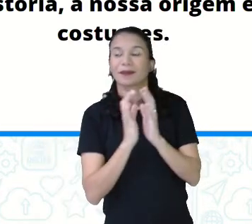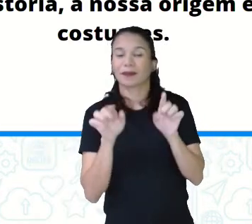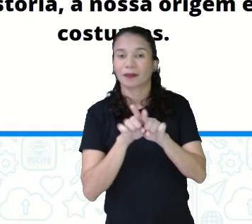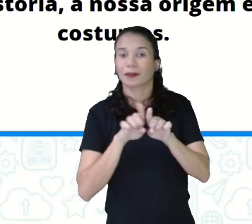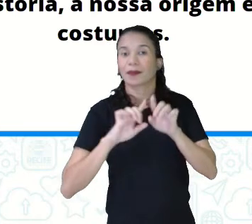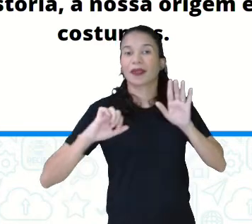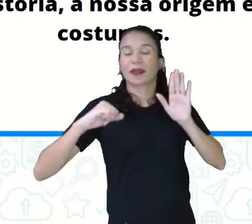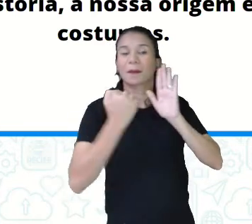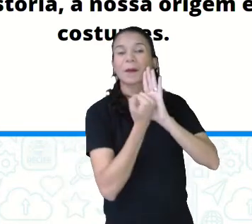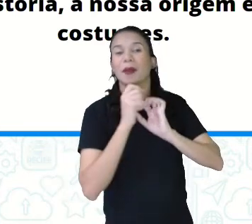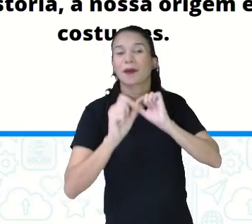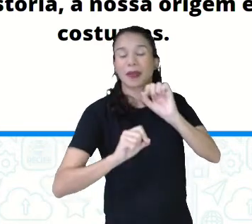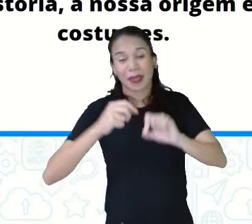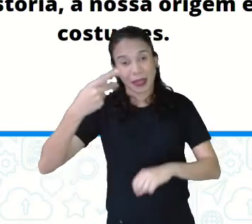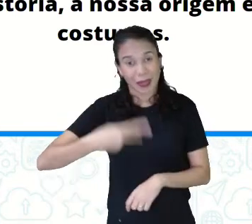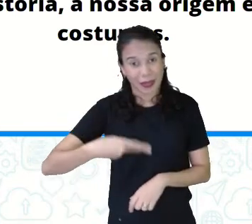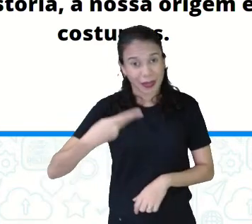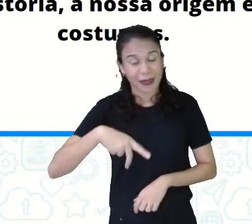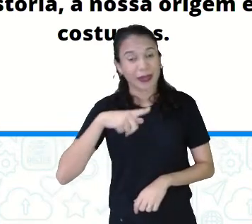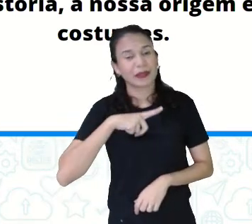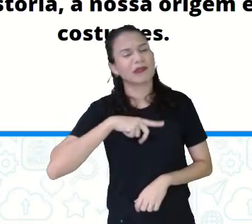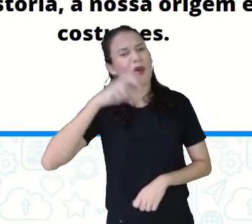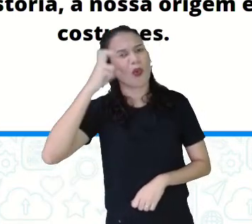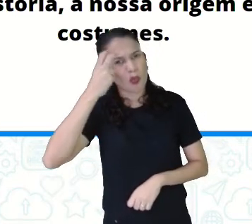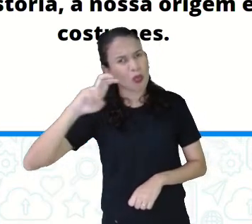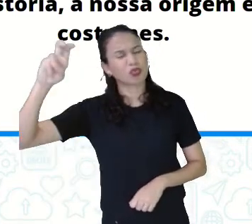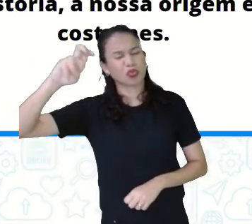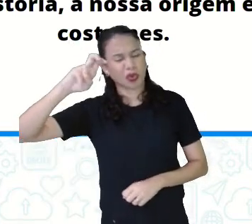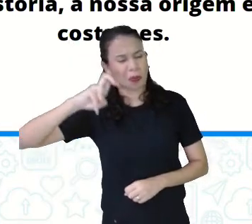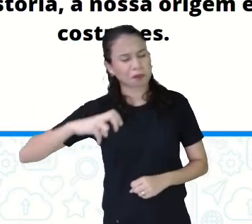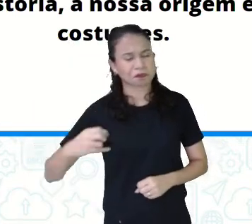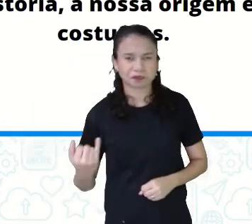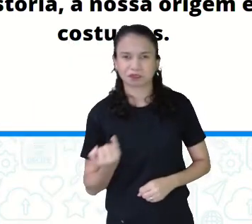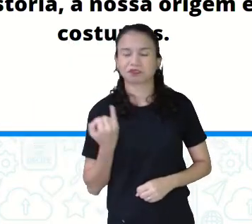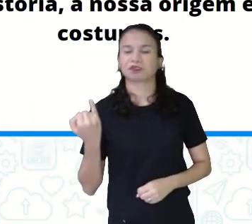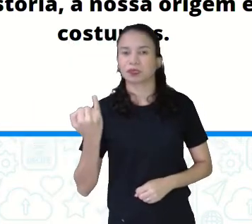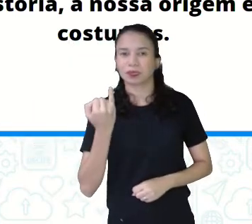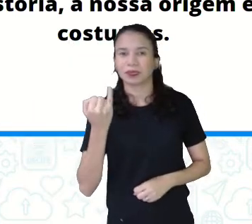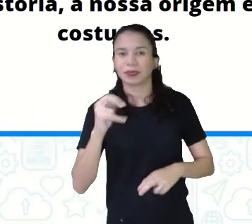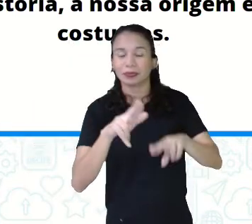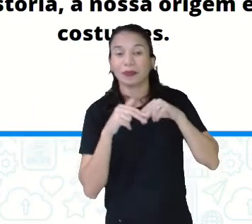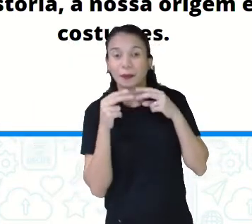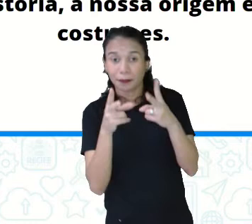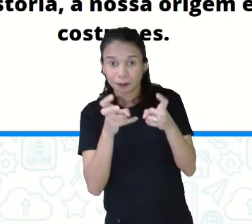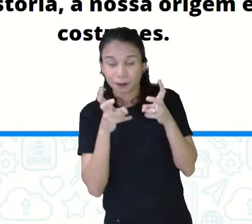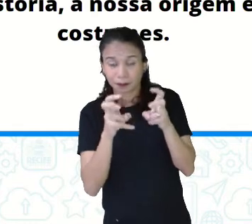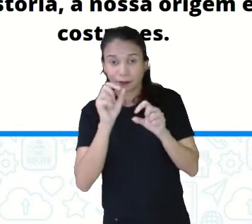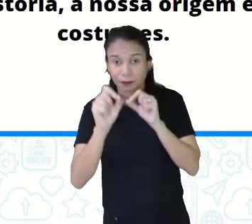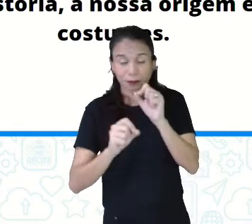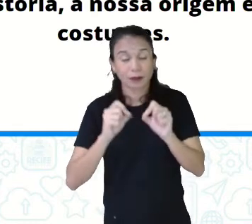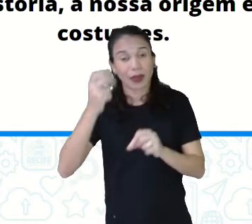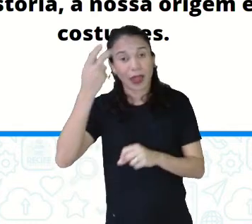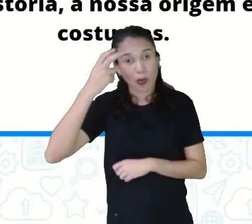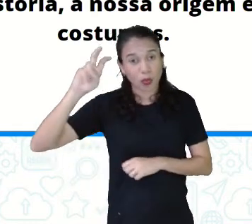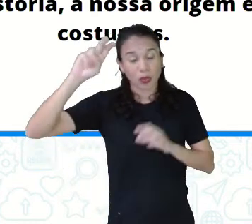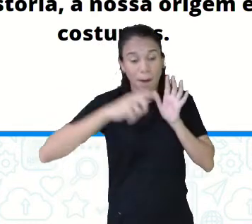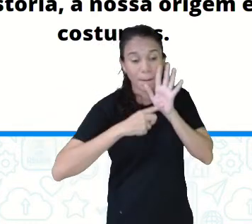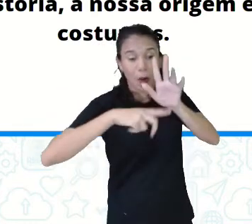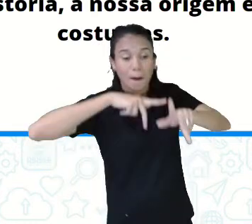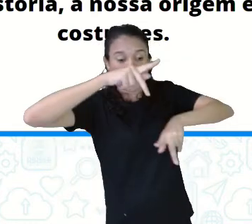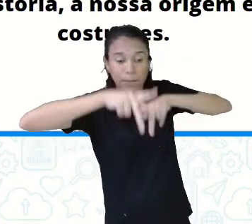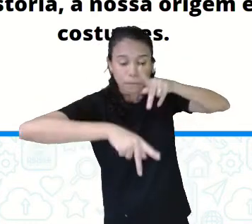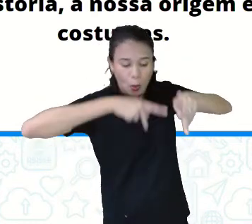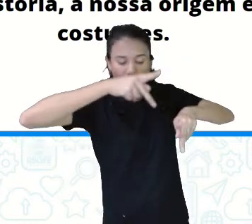isso nos lembra que em Recife nós temos uma cultura muito rica. Podemos perceber que a cultura é reflexo do povo e é